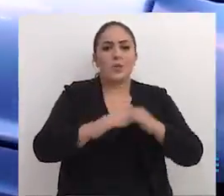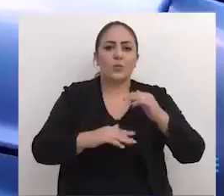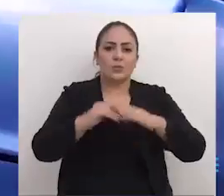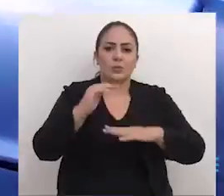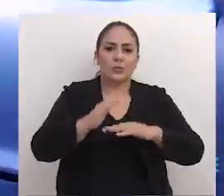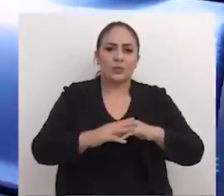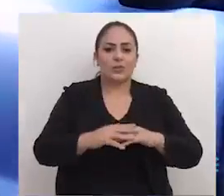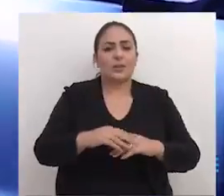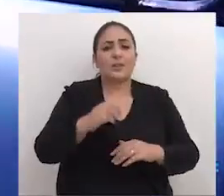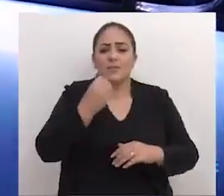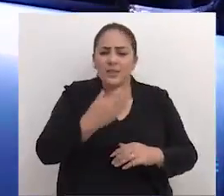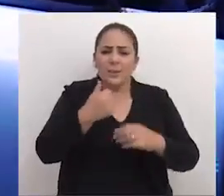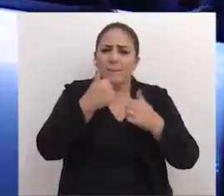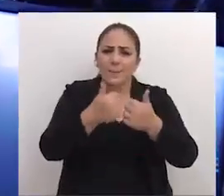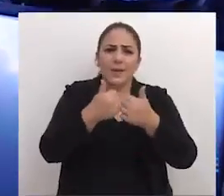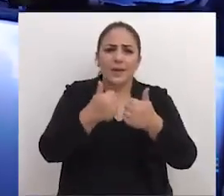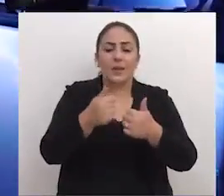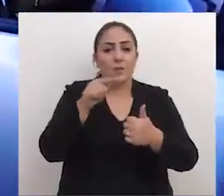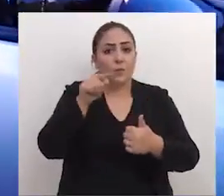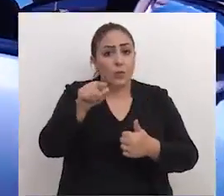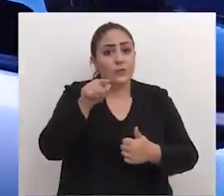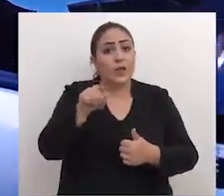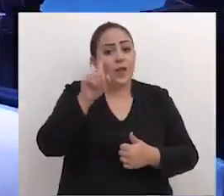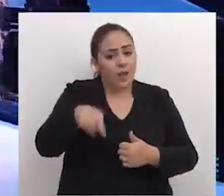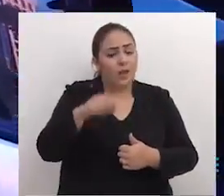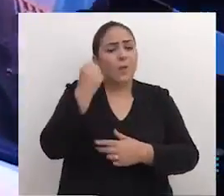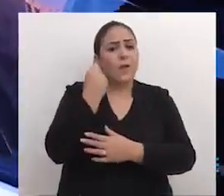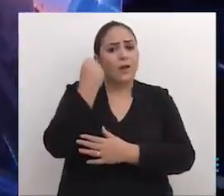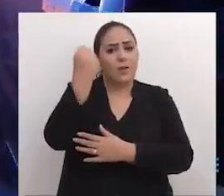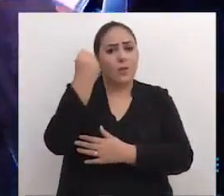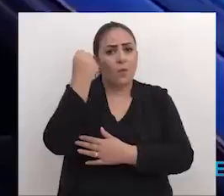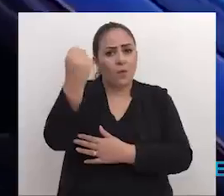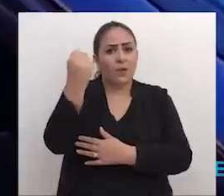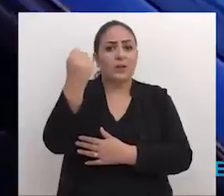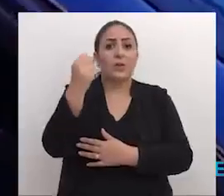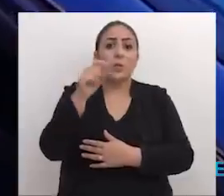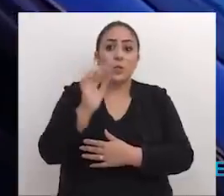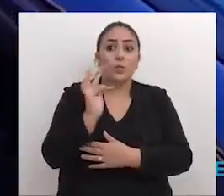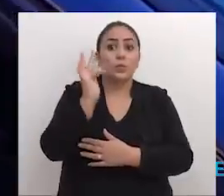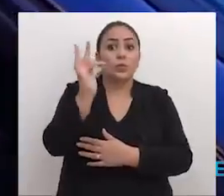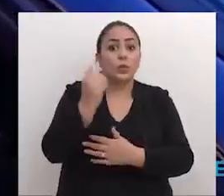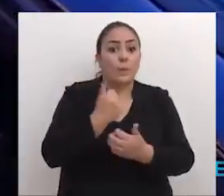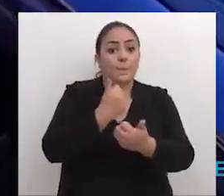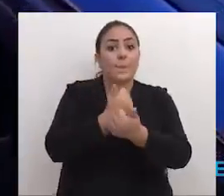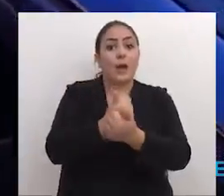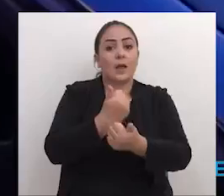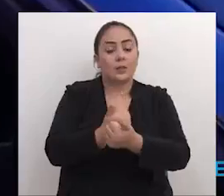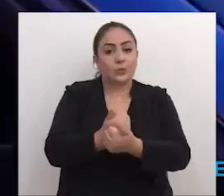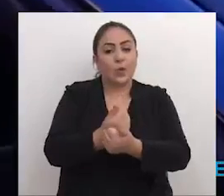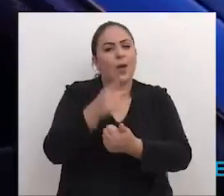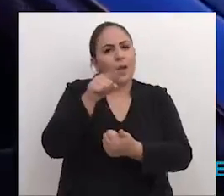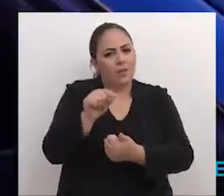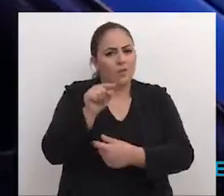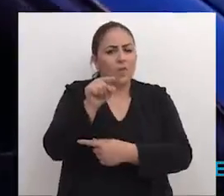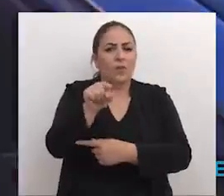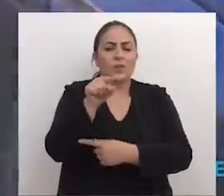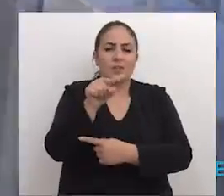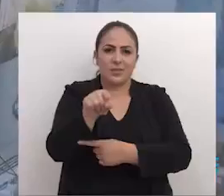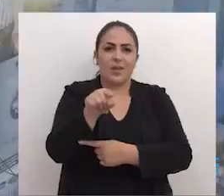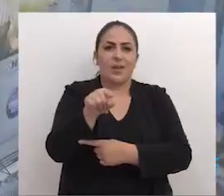quem constrói. Fique bem, você é um herói. O futuro ali bem perto é você